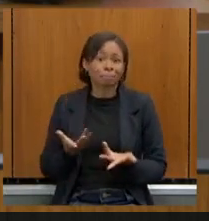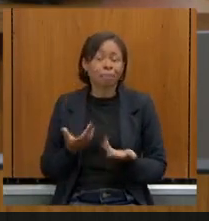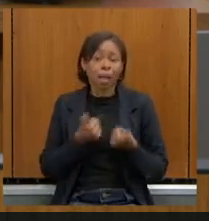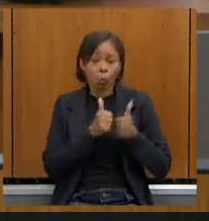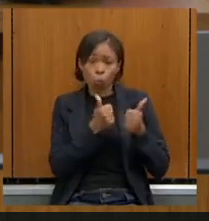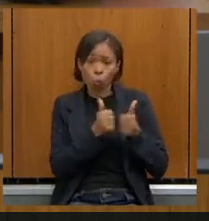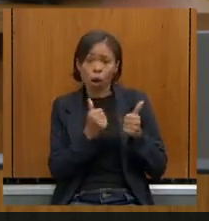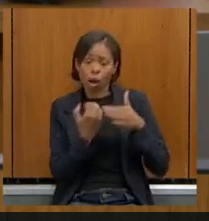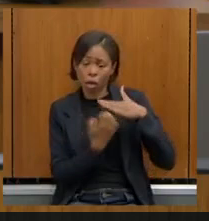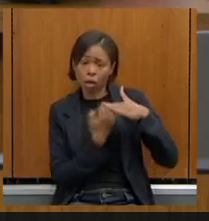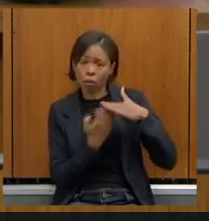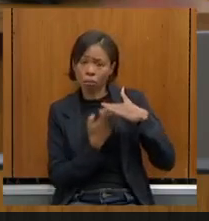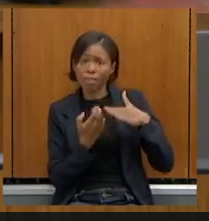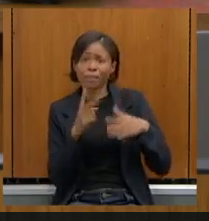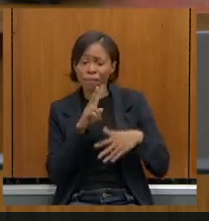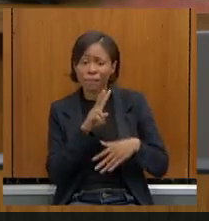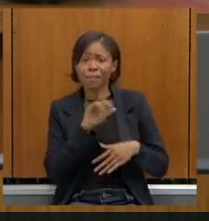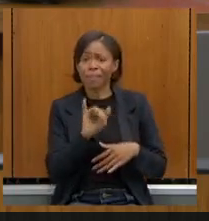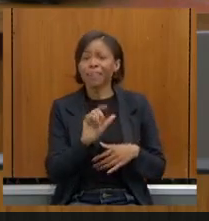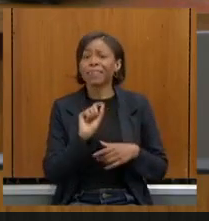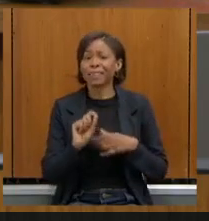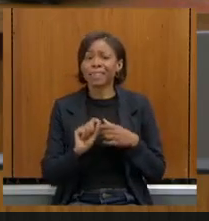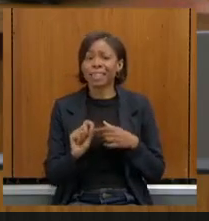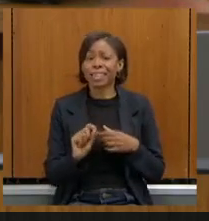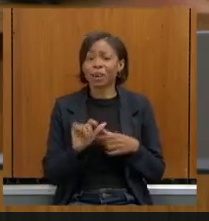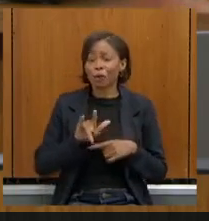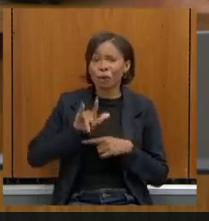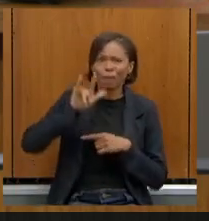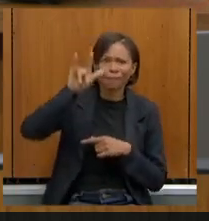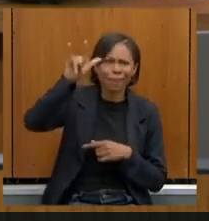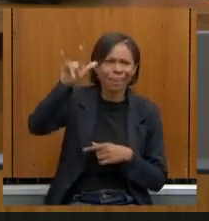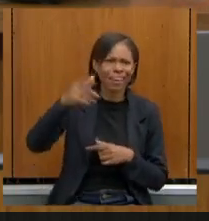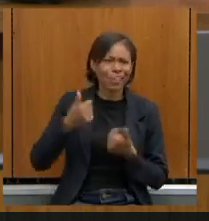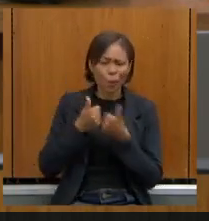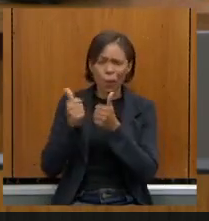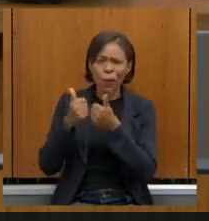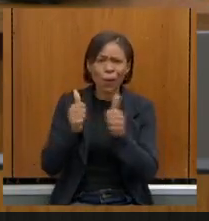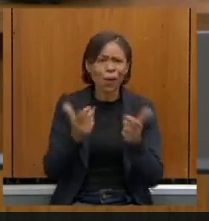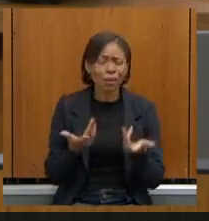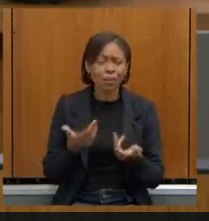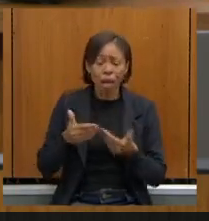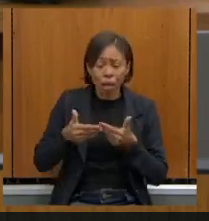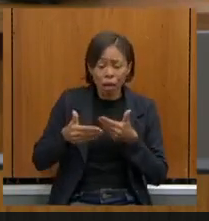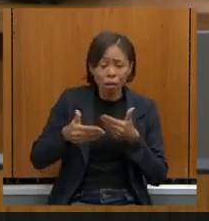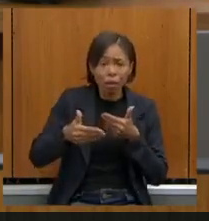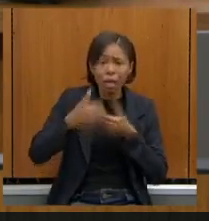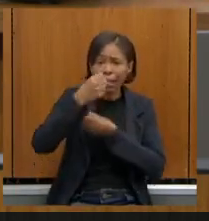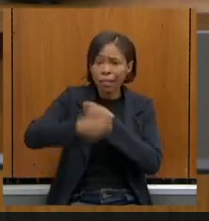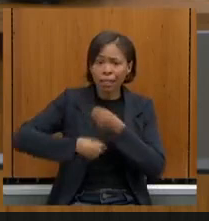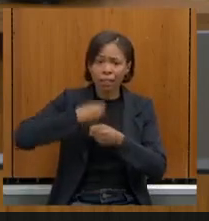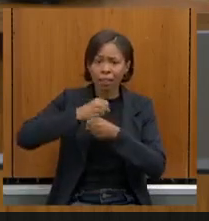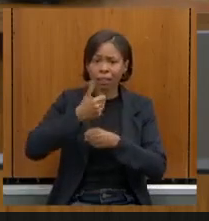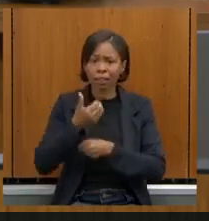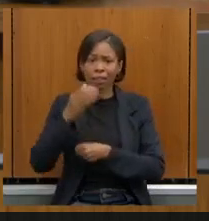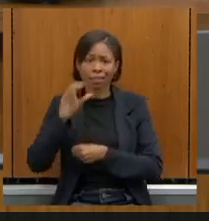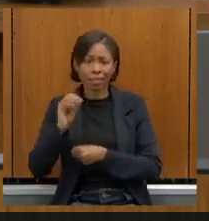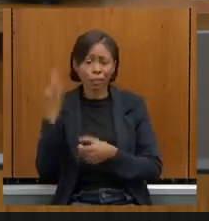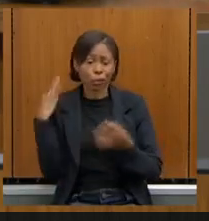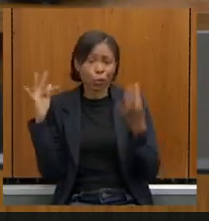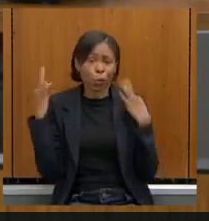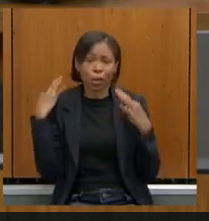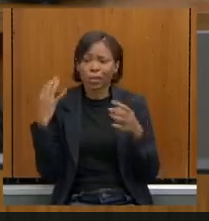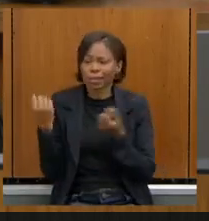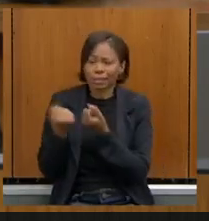Brasília e ônibus. E a tendência para os próximos 10 anos é turismo de proximidade, carro, as pessoas. E você